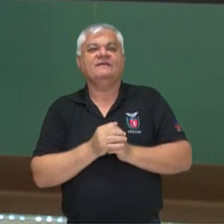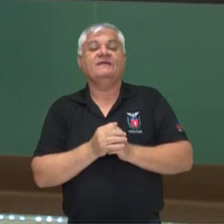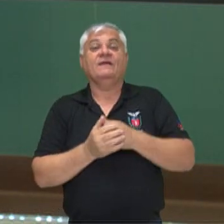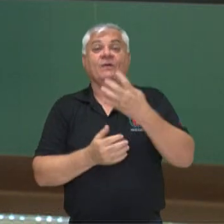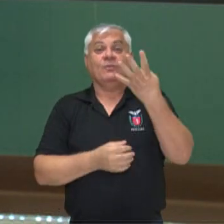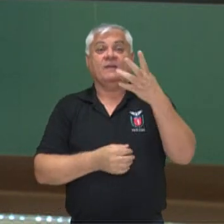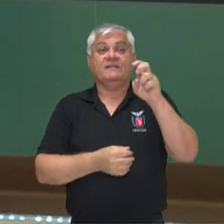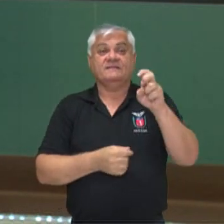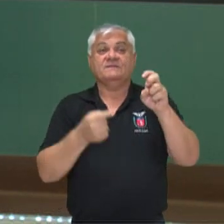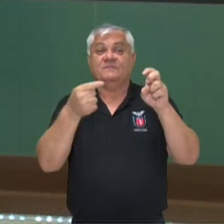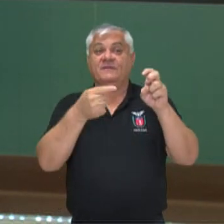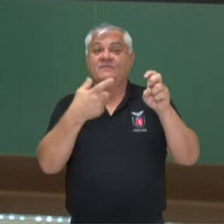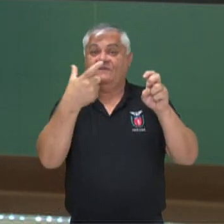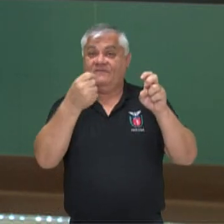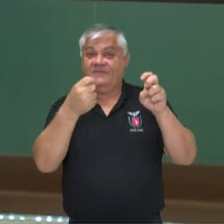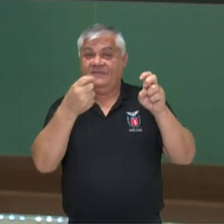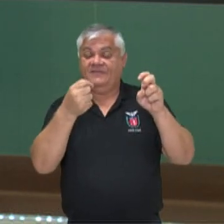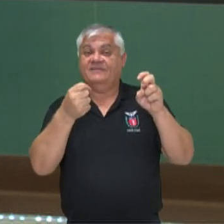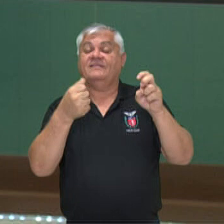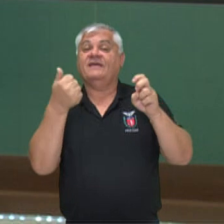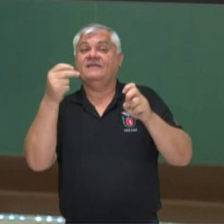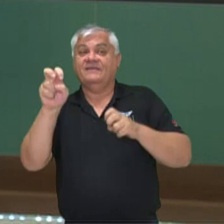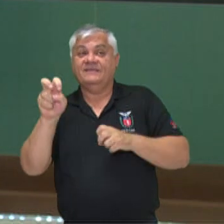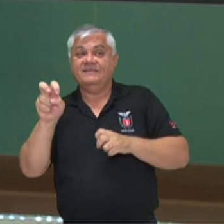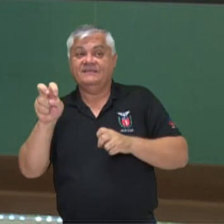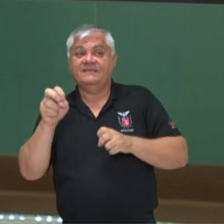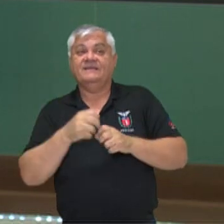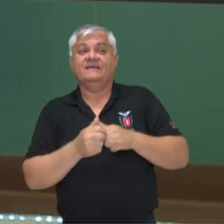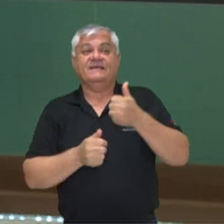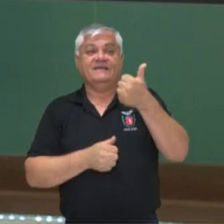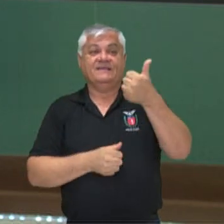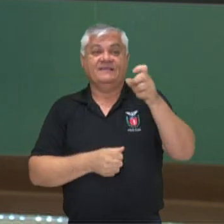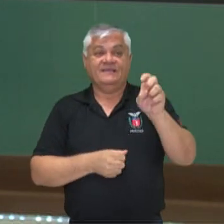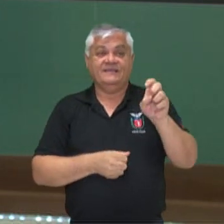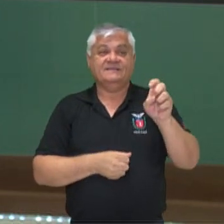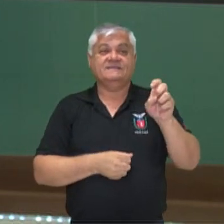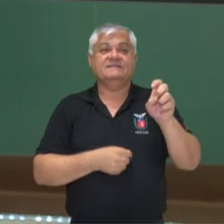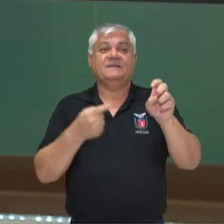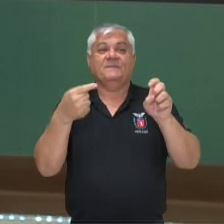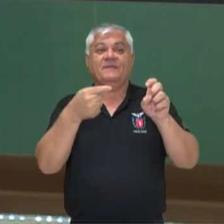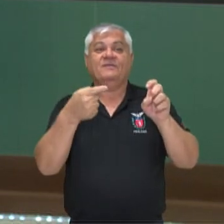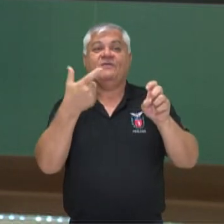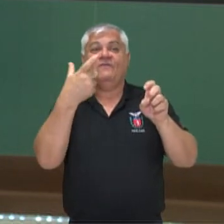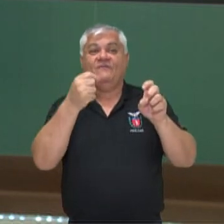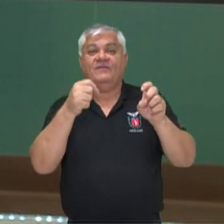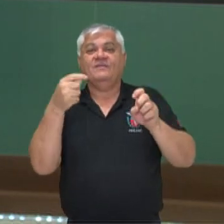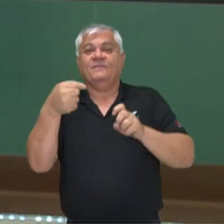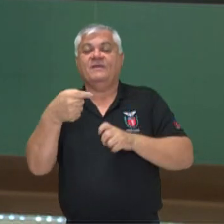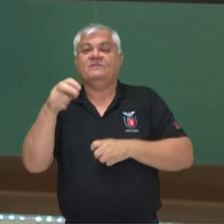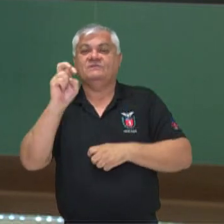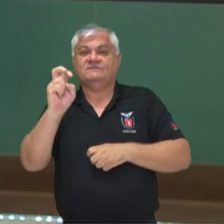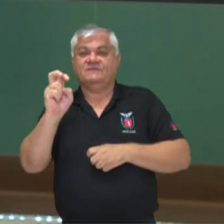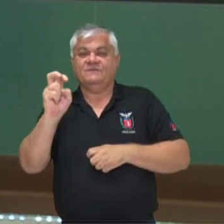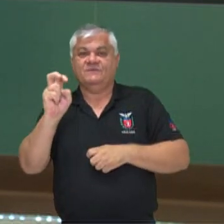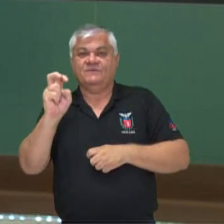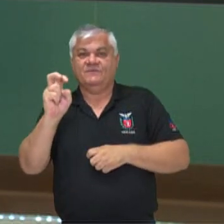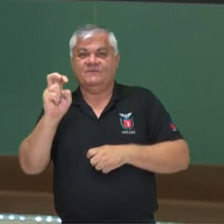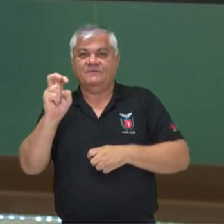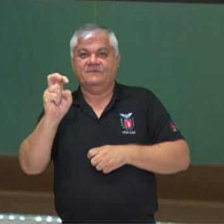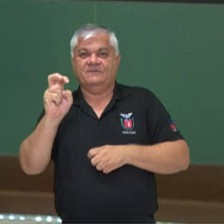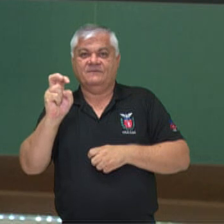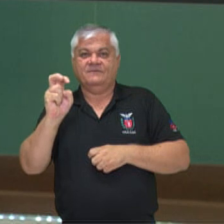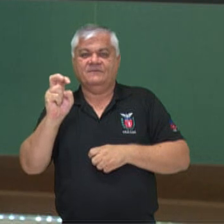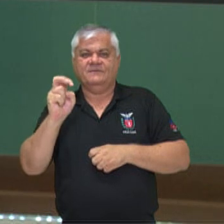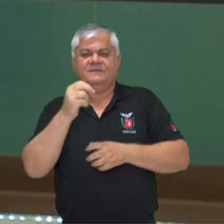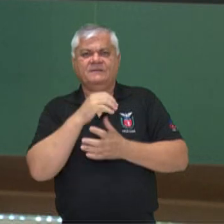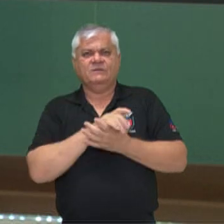menos 20 dá 15, e 15 menos 20 dá menos 5.